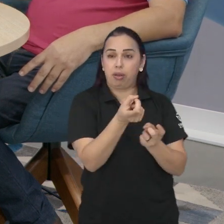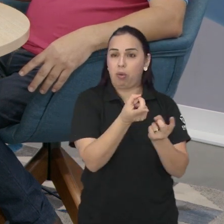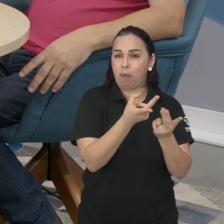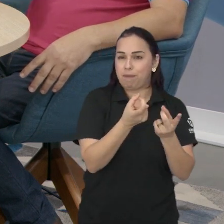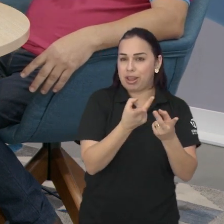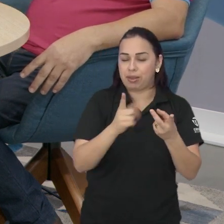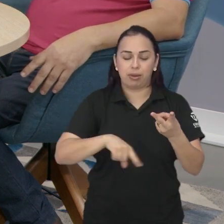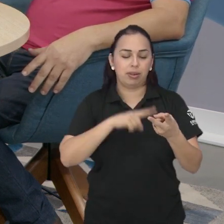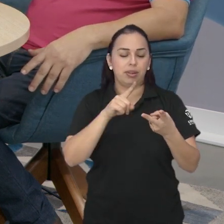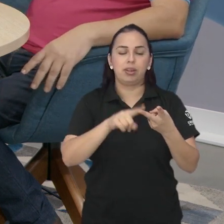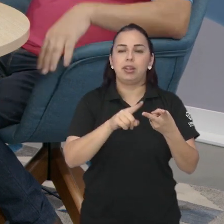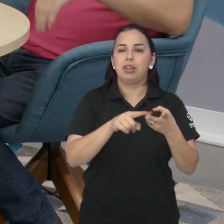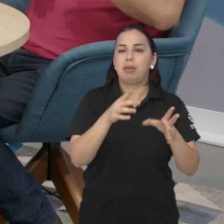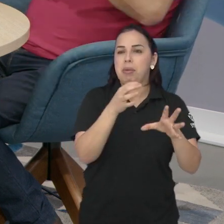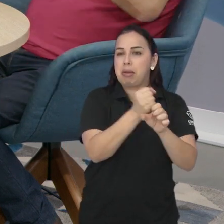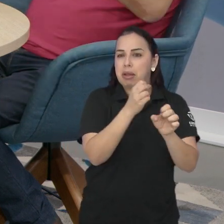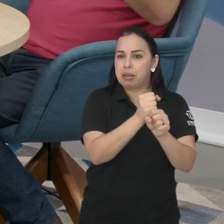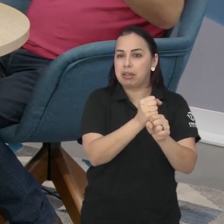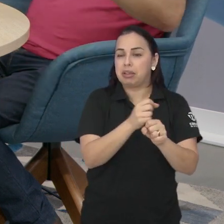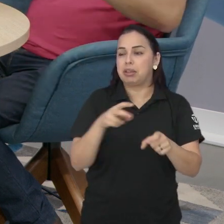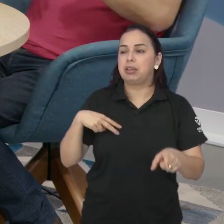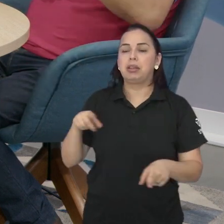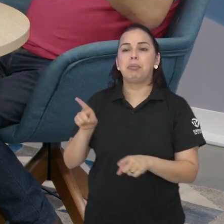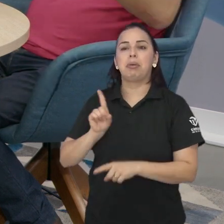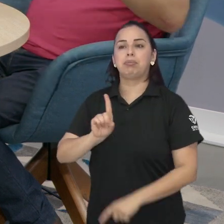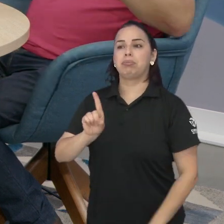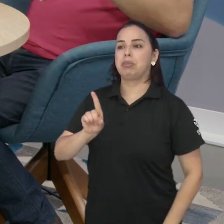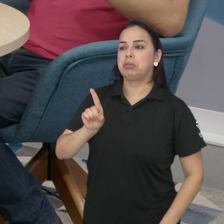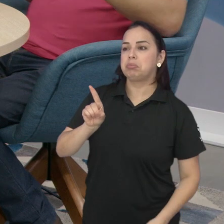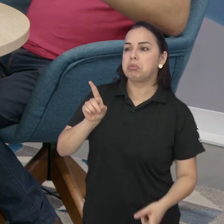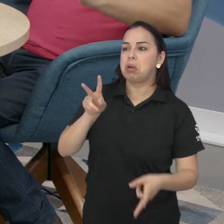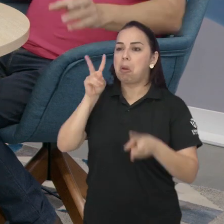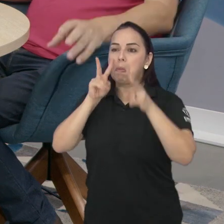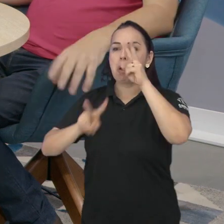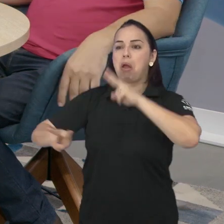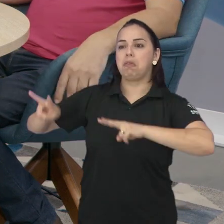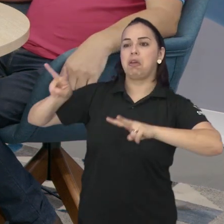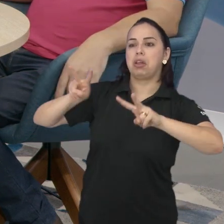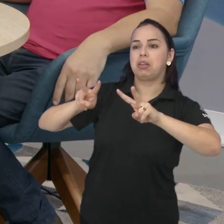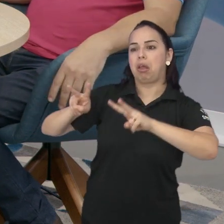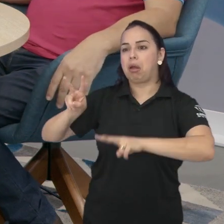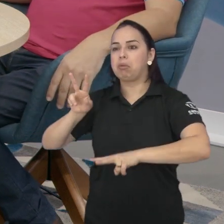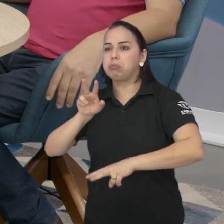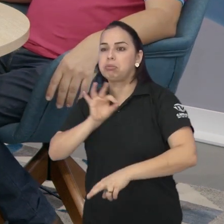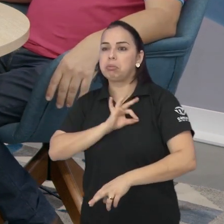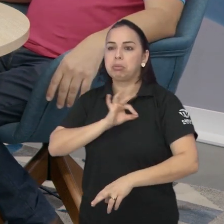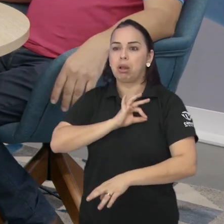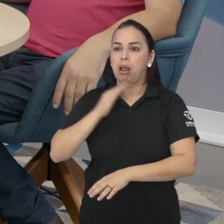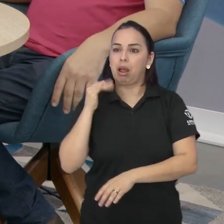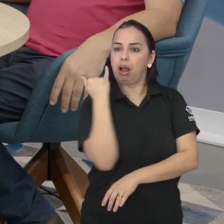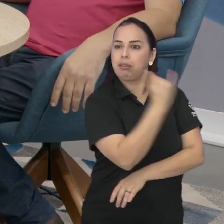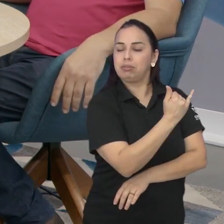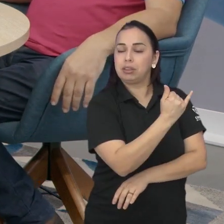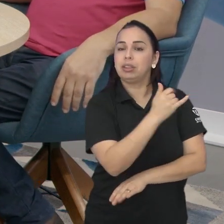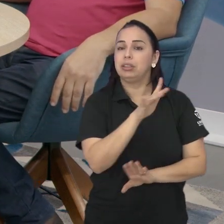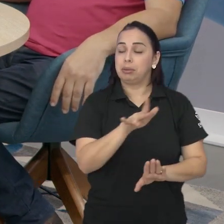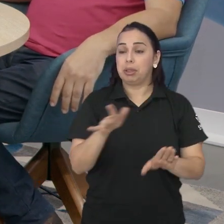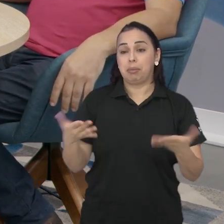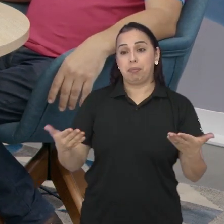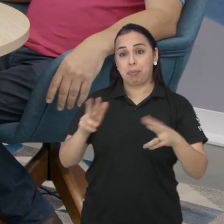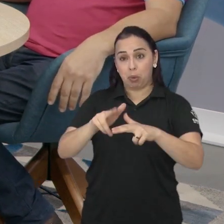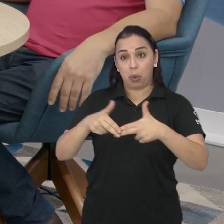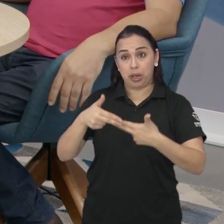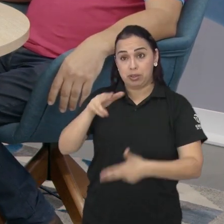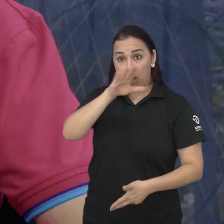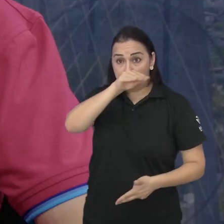fiscal, olhador, contador, olheiro, as nomenclaturas todas que existem, né? Hoje a gente diz que os adolescentes que